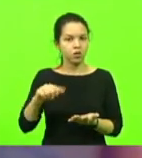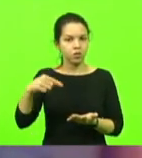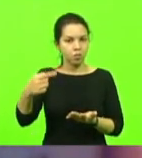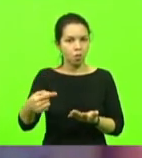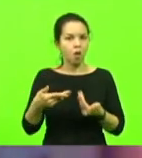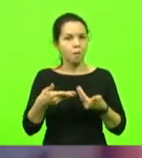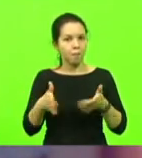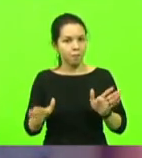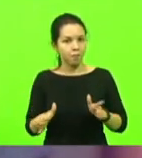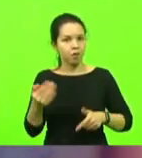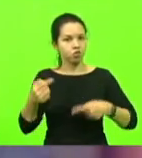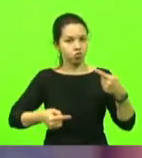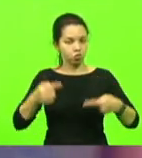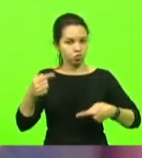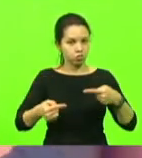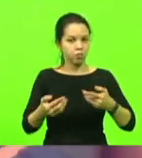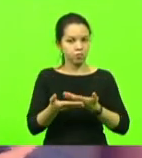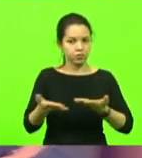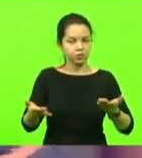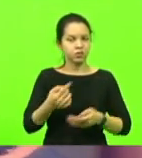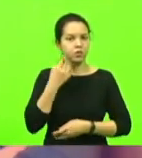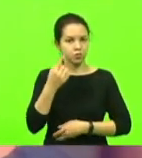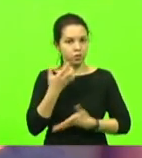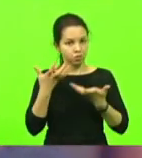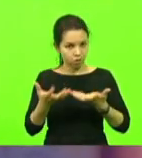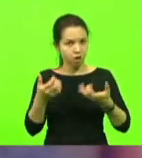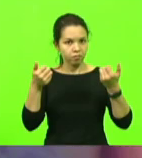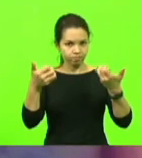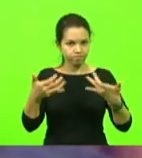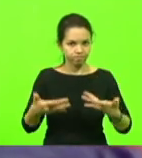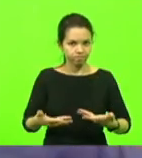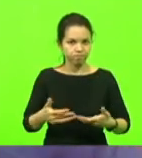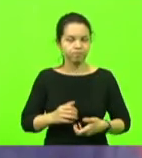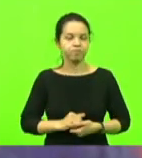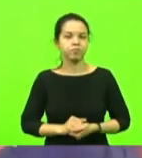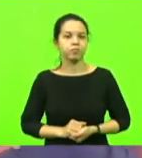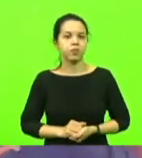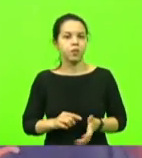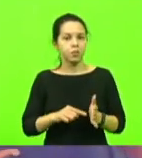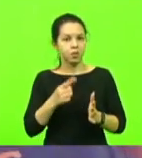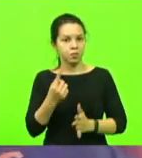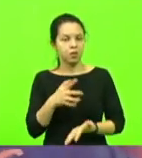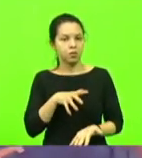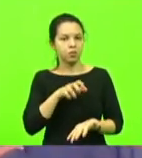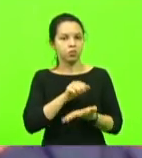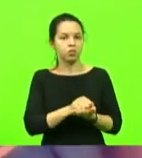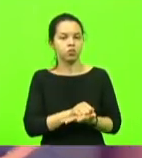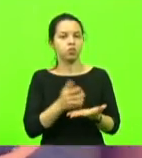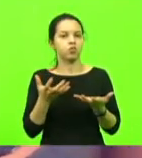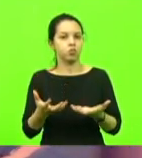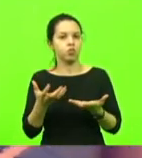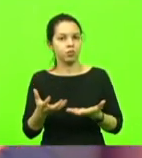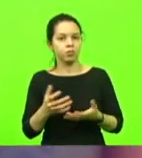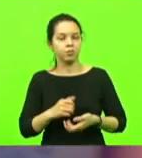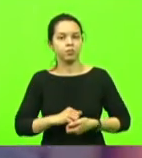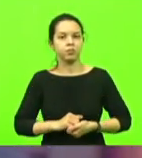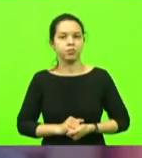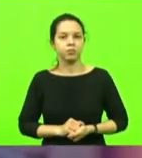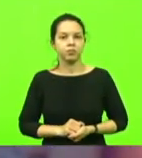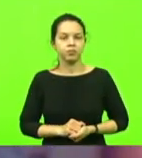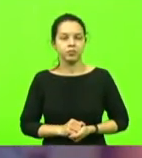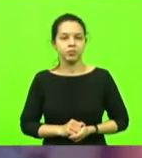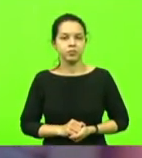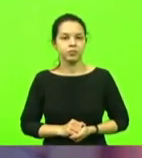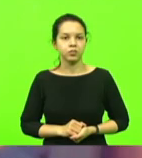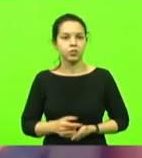discussão para os demais deputados que queiram se manifestar. Primeiro, quero fazer um registro de que quando